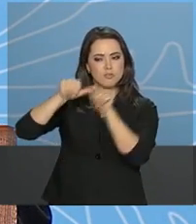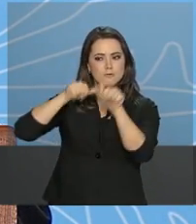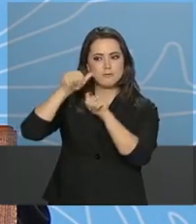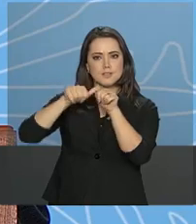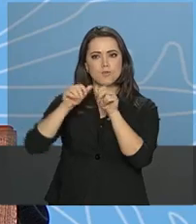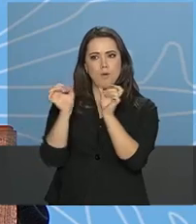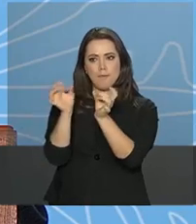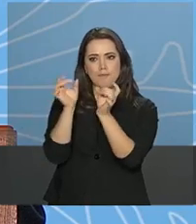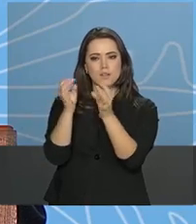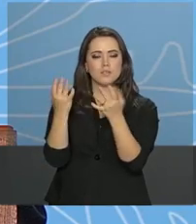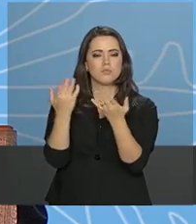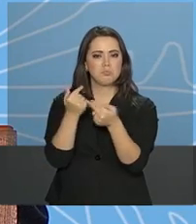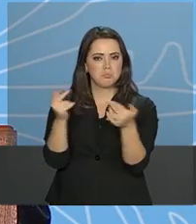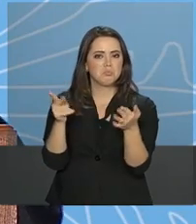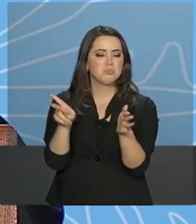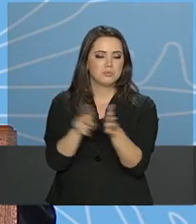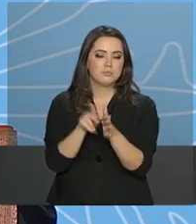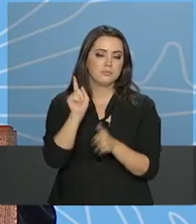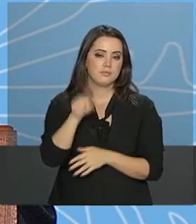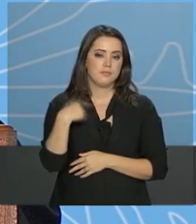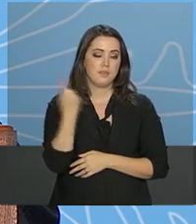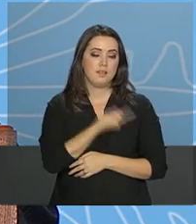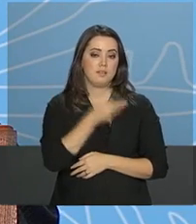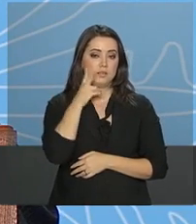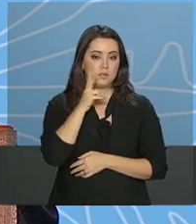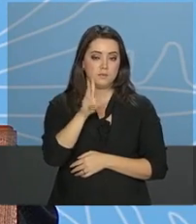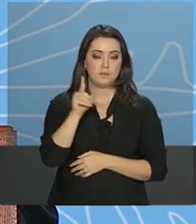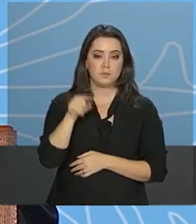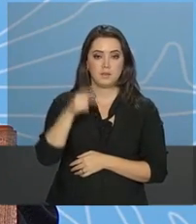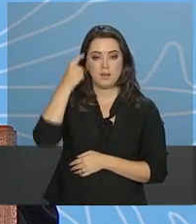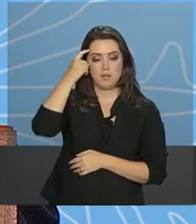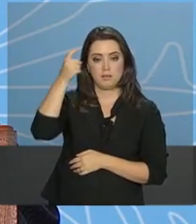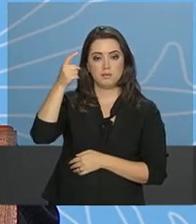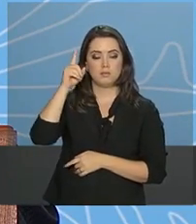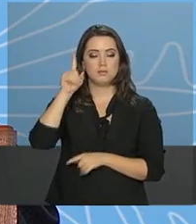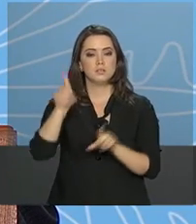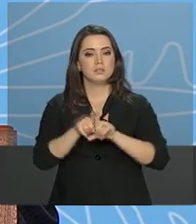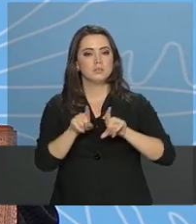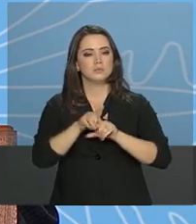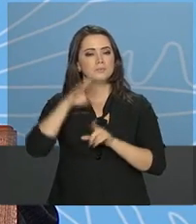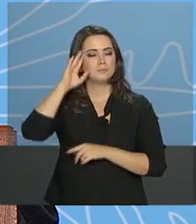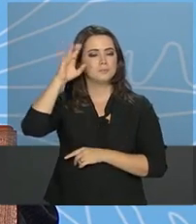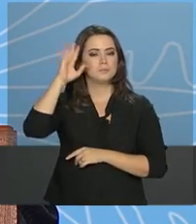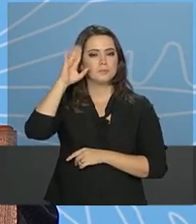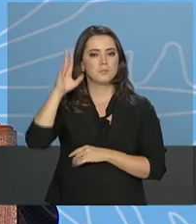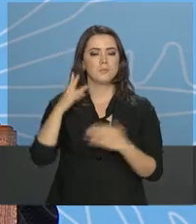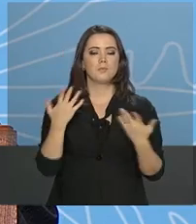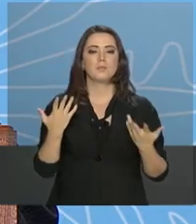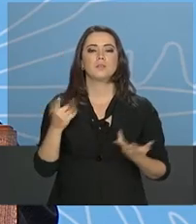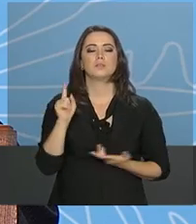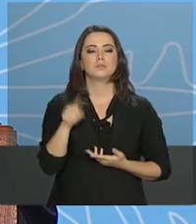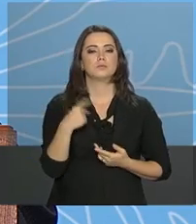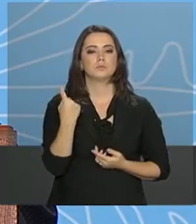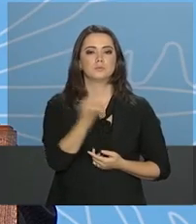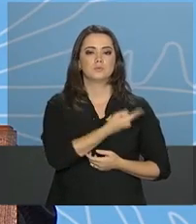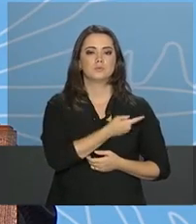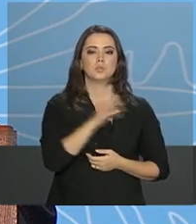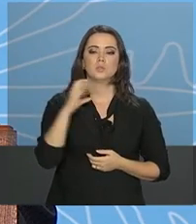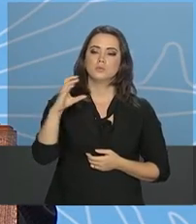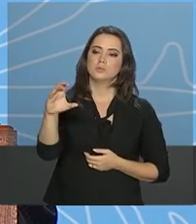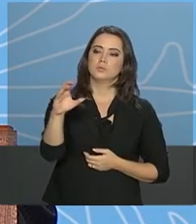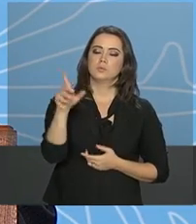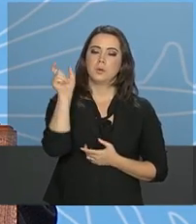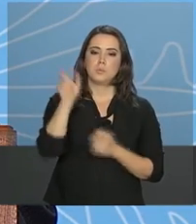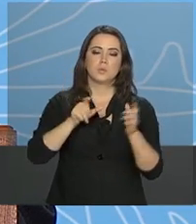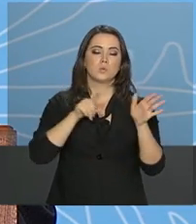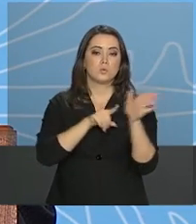vendo aqui, nós contamos com a inteligência e criatividade de nossos cientistas